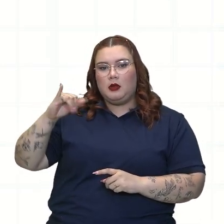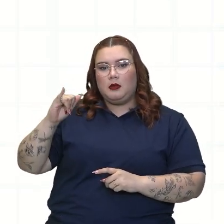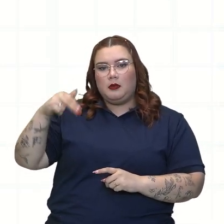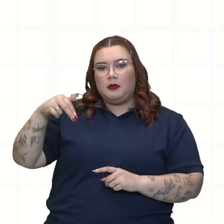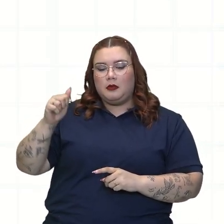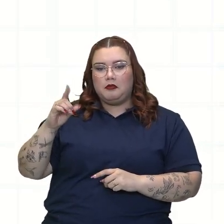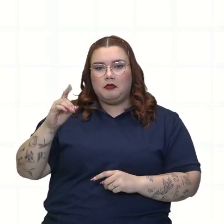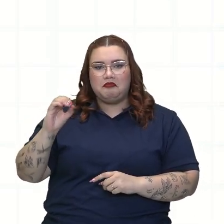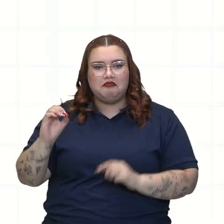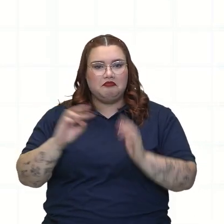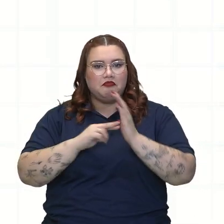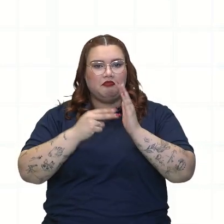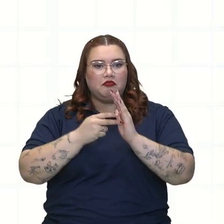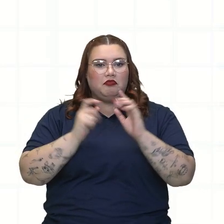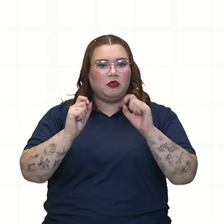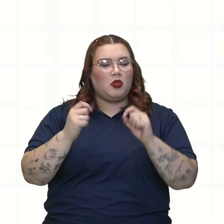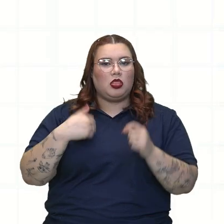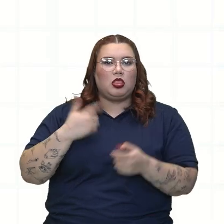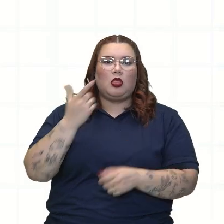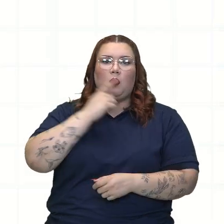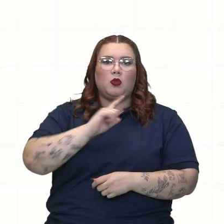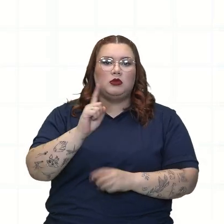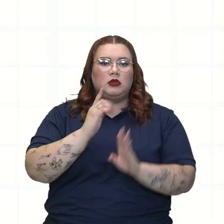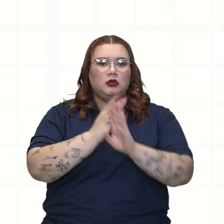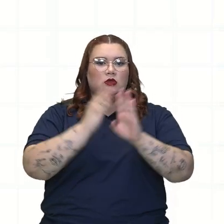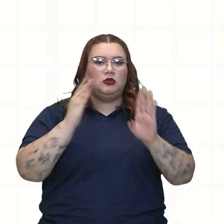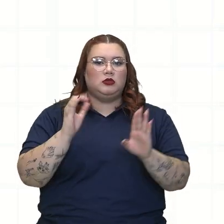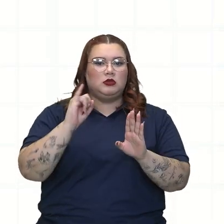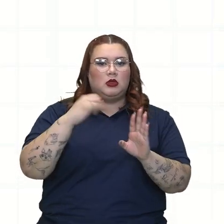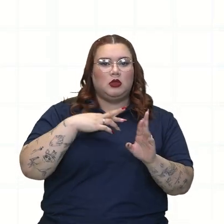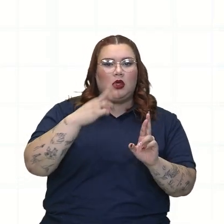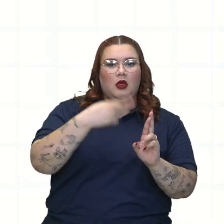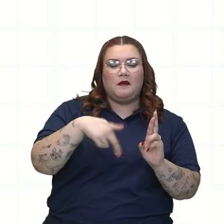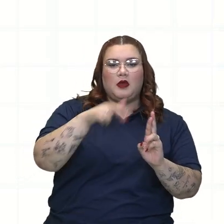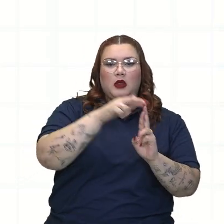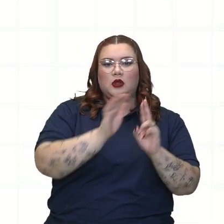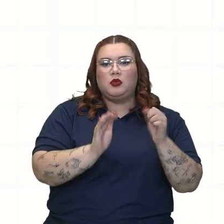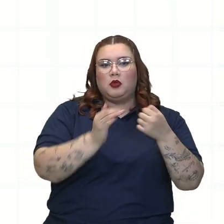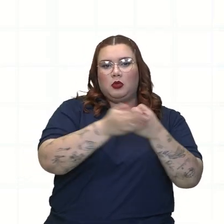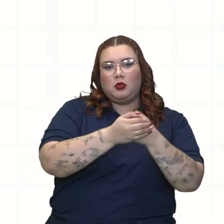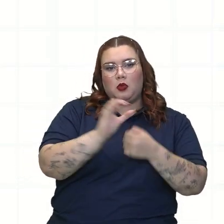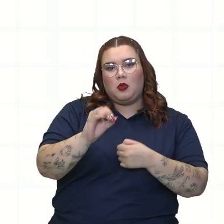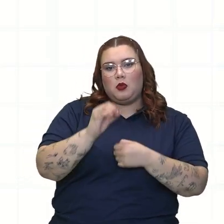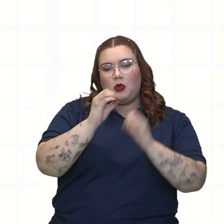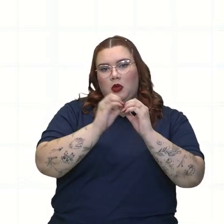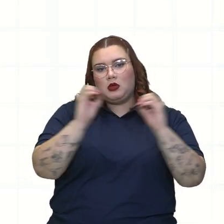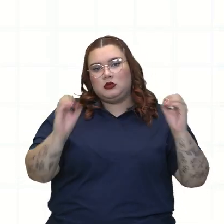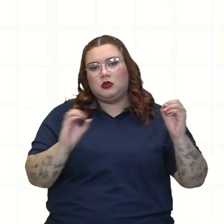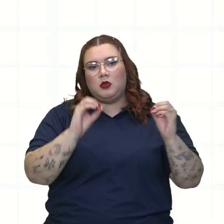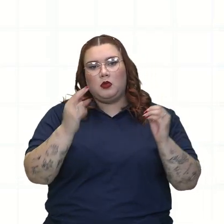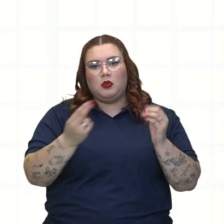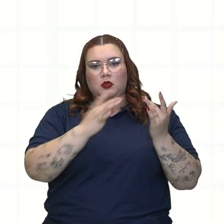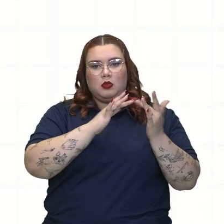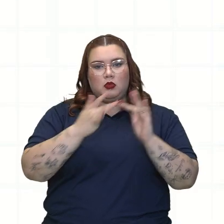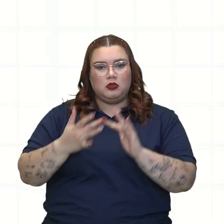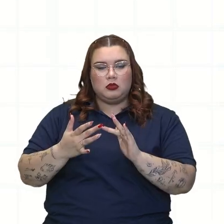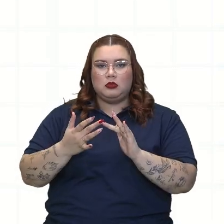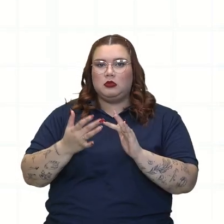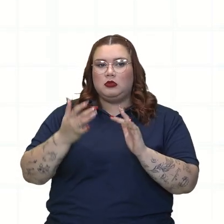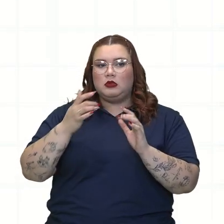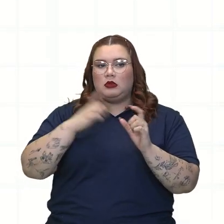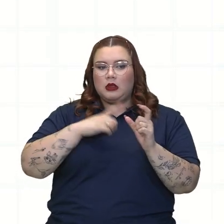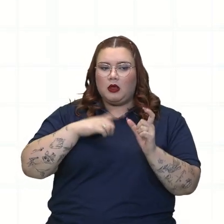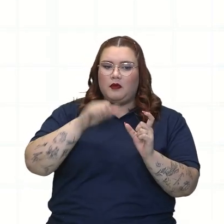não é possível identificar um referente explícito na oração ou no contexto, nem pela flexão verbal, embora